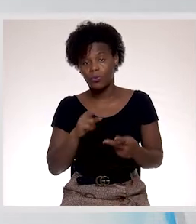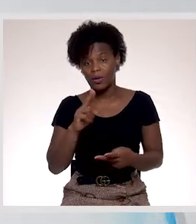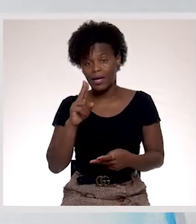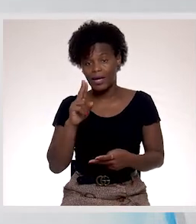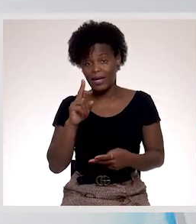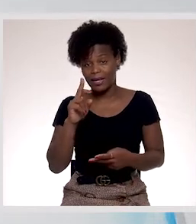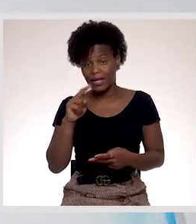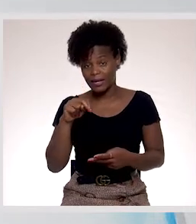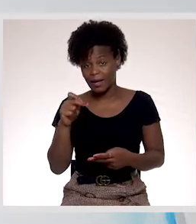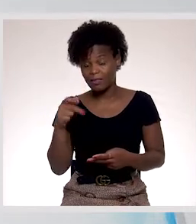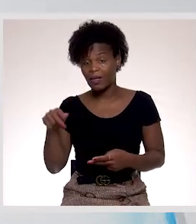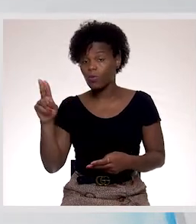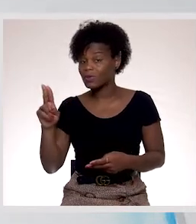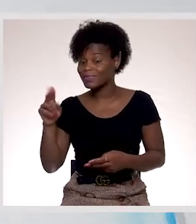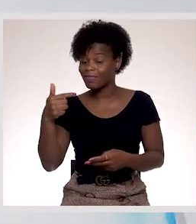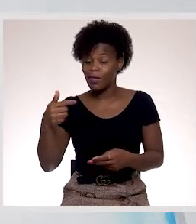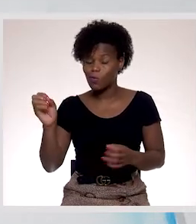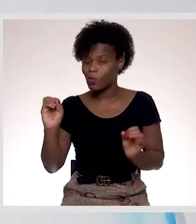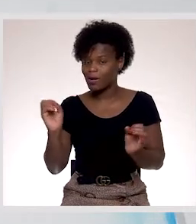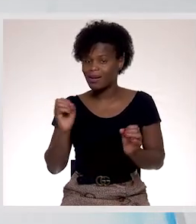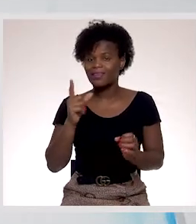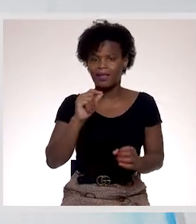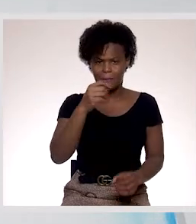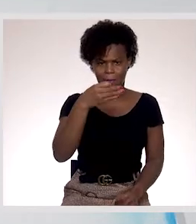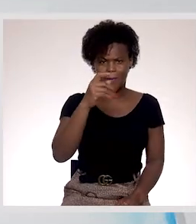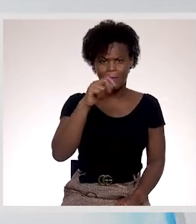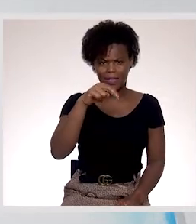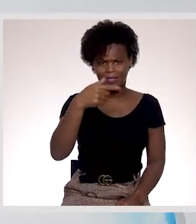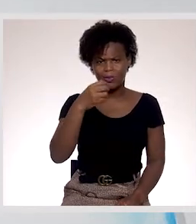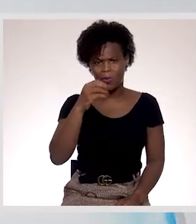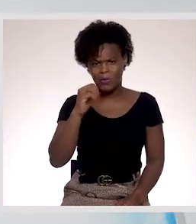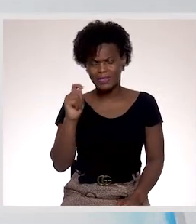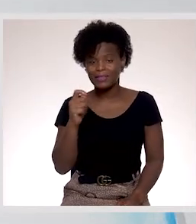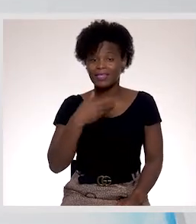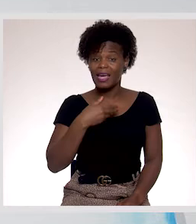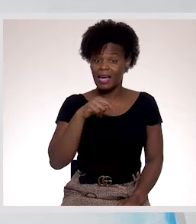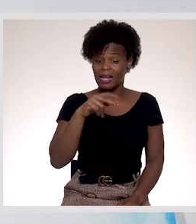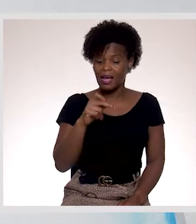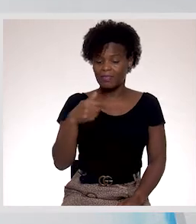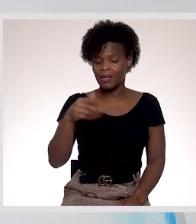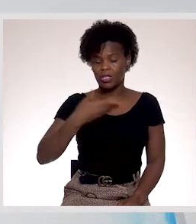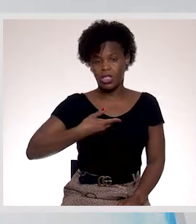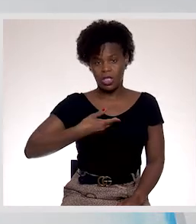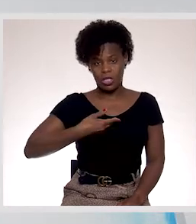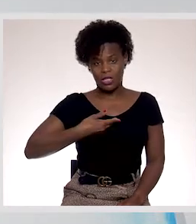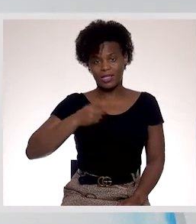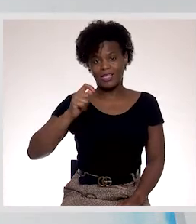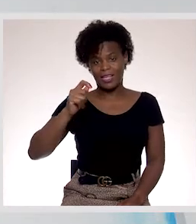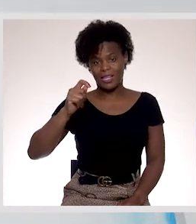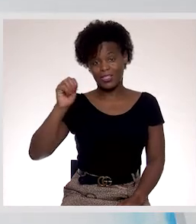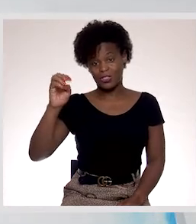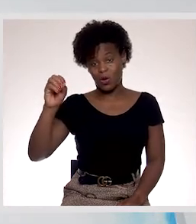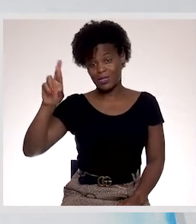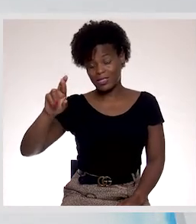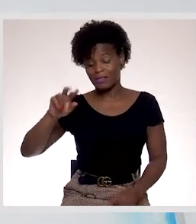o RNA tem o uracilo e não contém a timina. E a pentose também. O DNA possui uma desoxirribose, enquanto que o